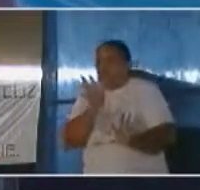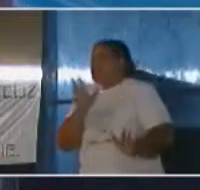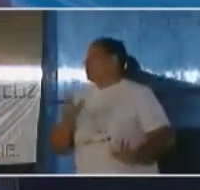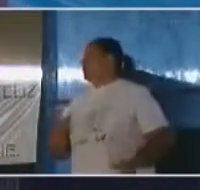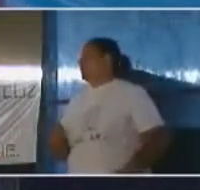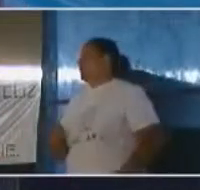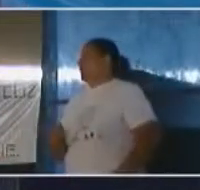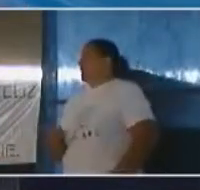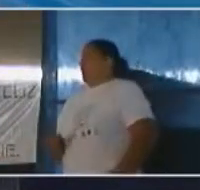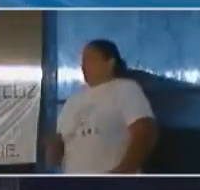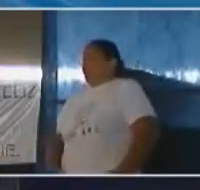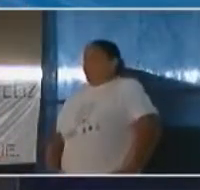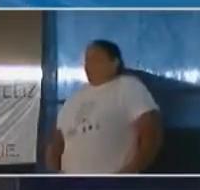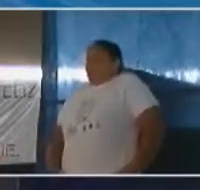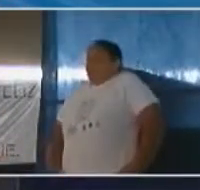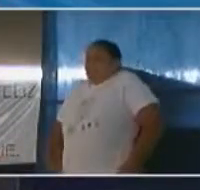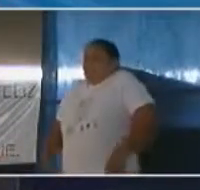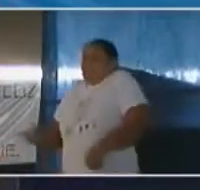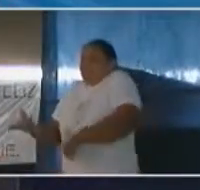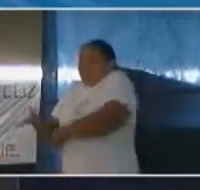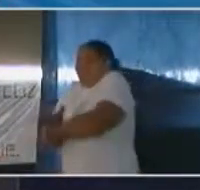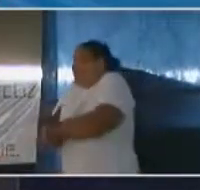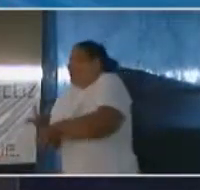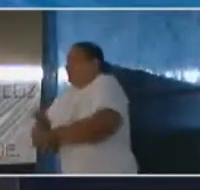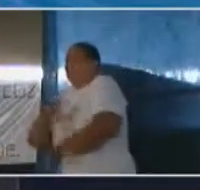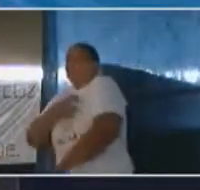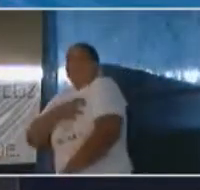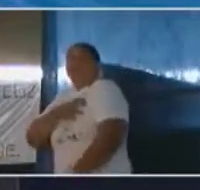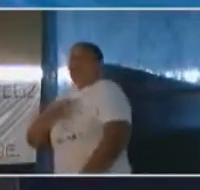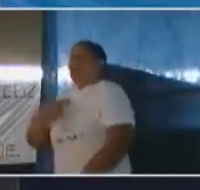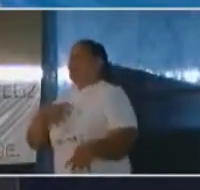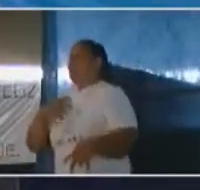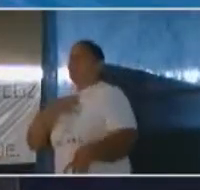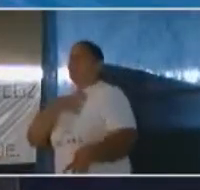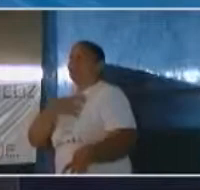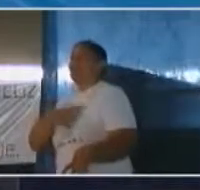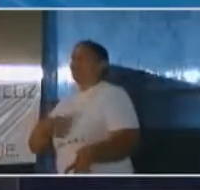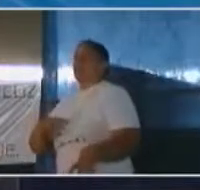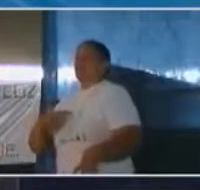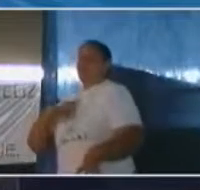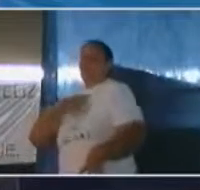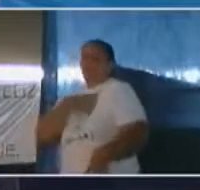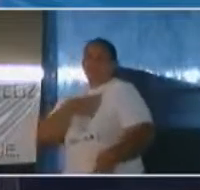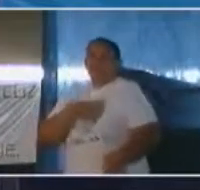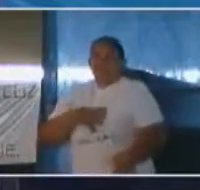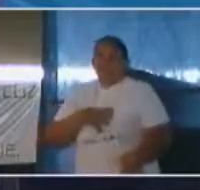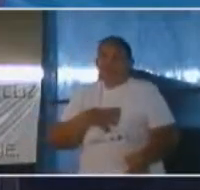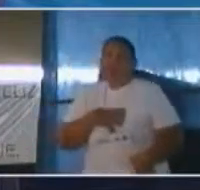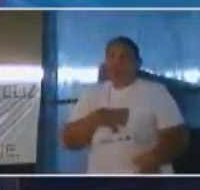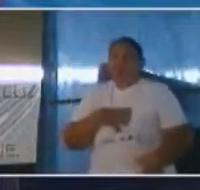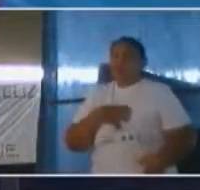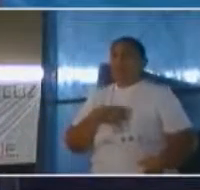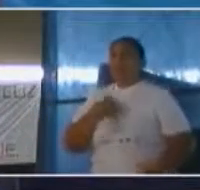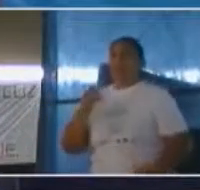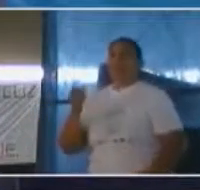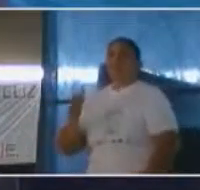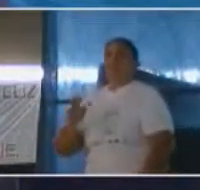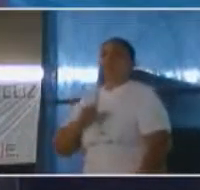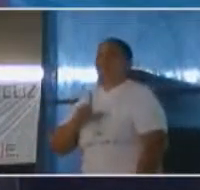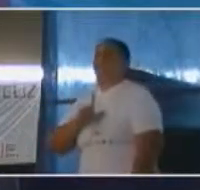a busca continua. A busca continua, porque nós somos geração de Deus.